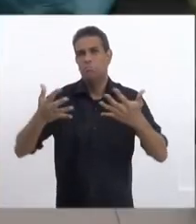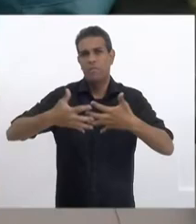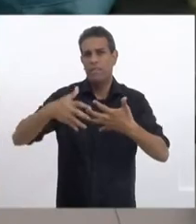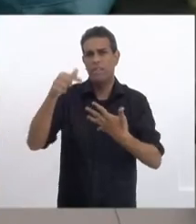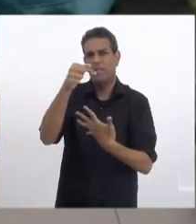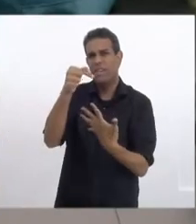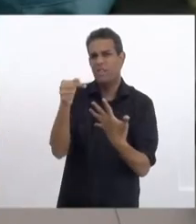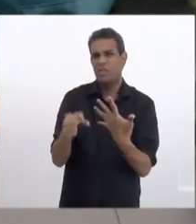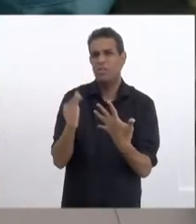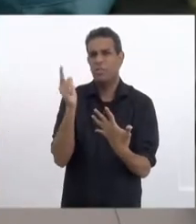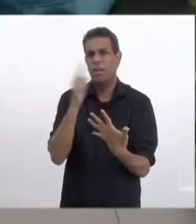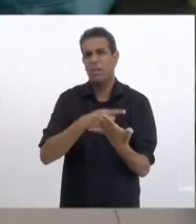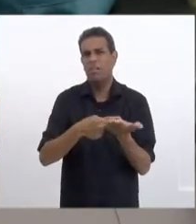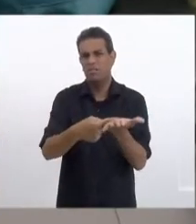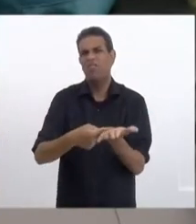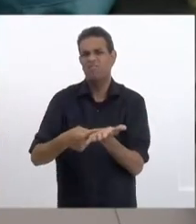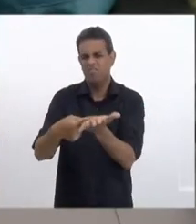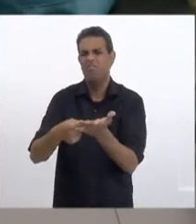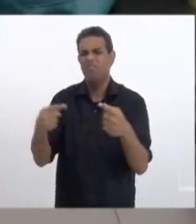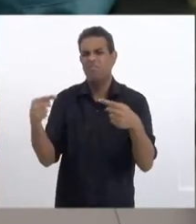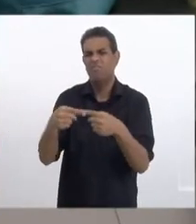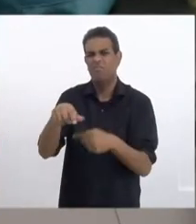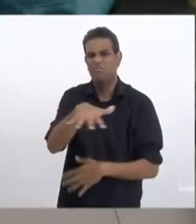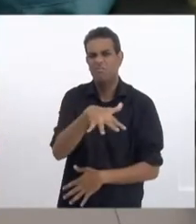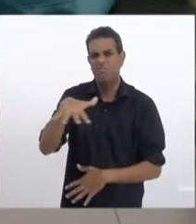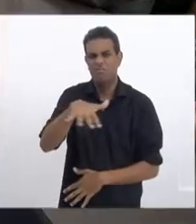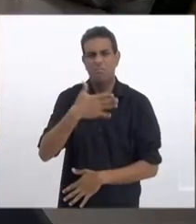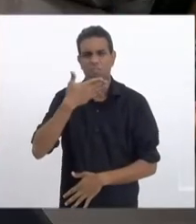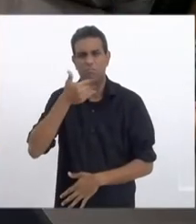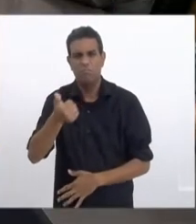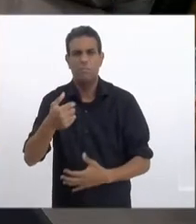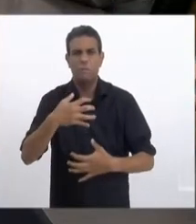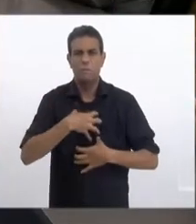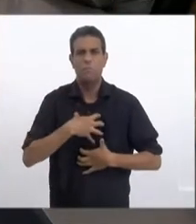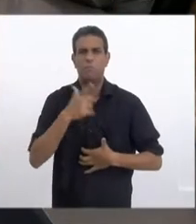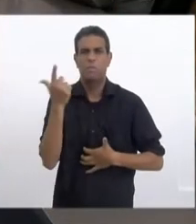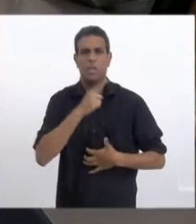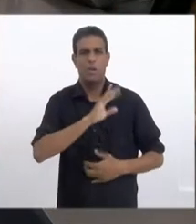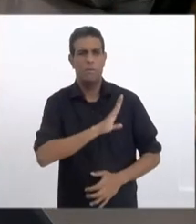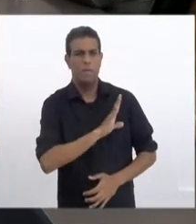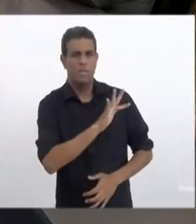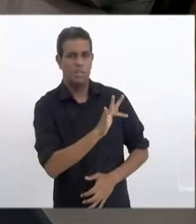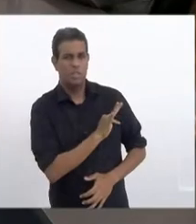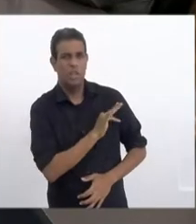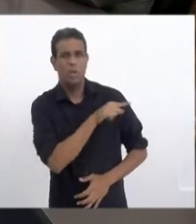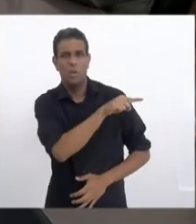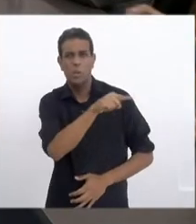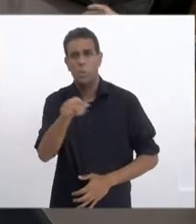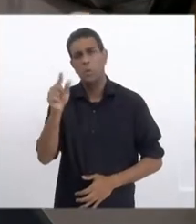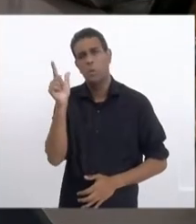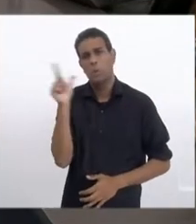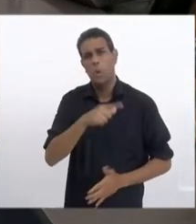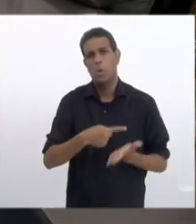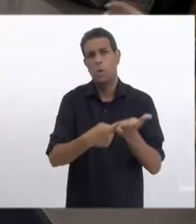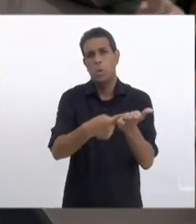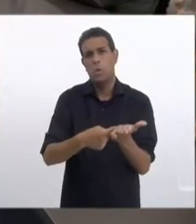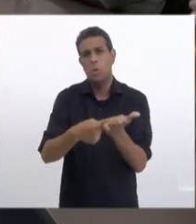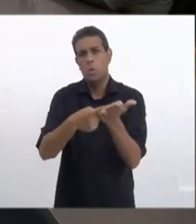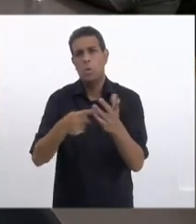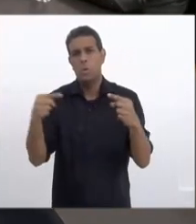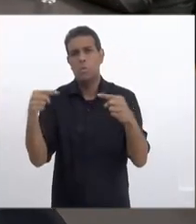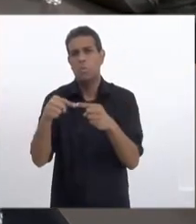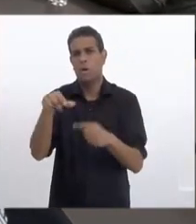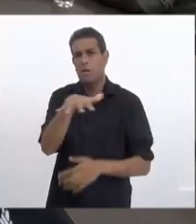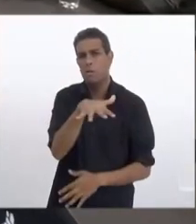de Estado, mas no nível de município. Como você bem aqui colocou, a Baixada Fluminense, por mais que às vezes o